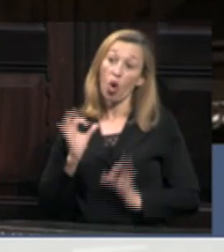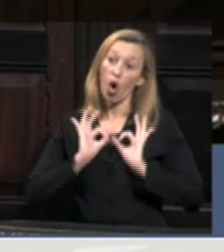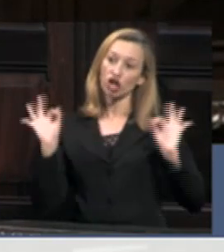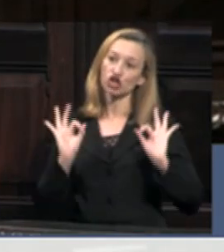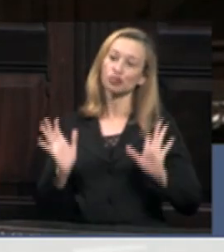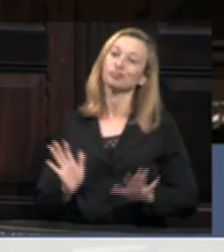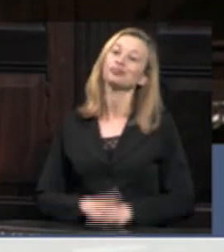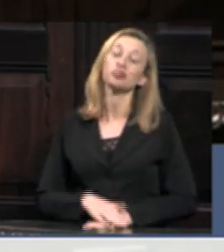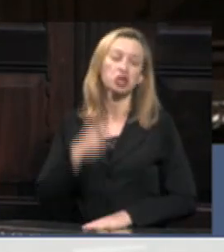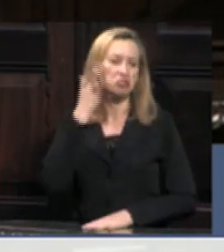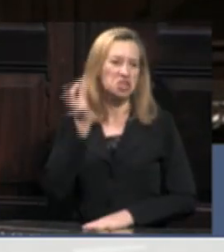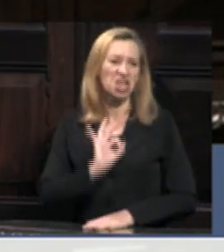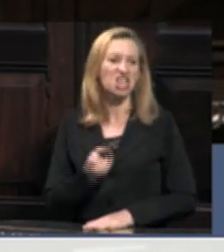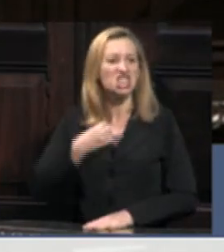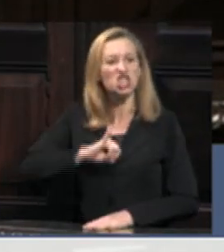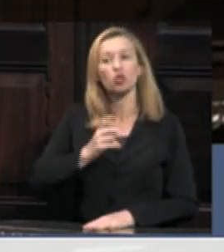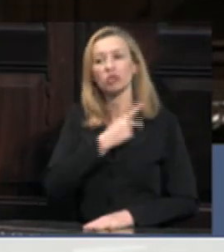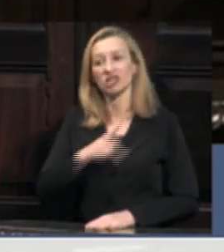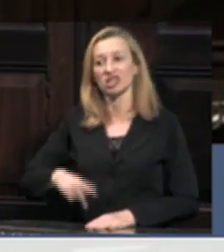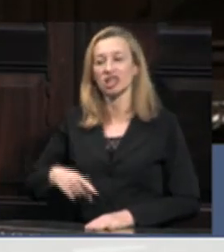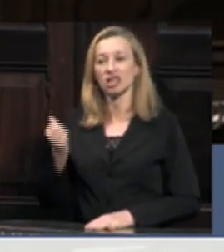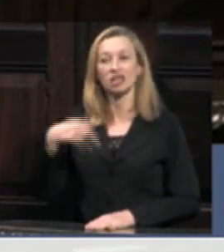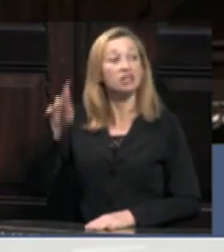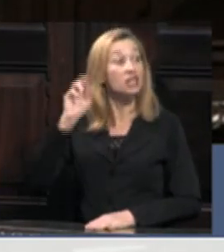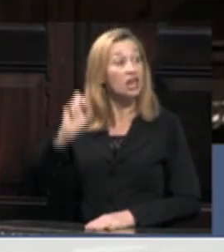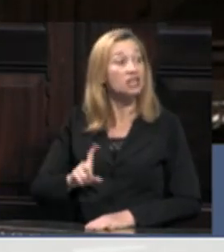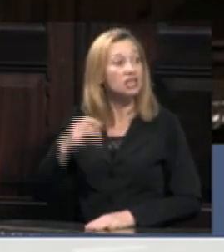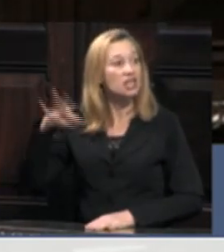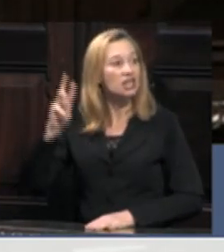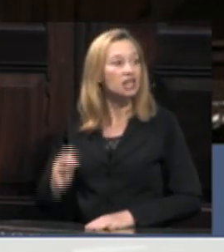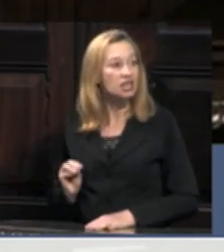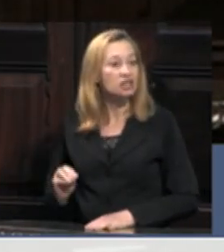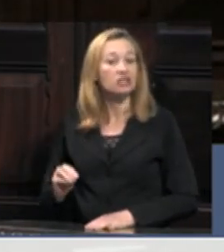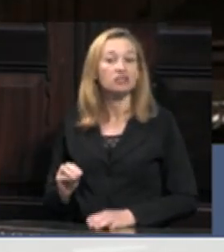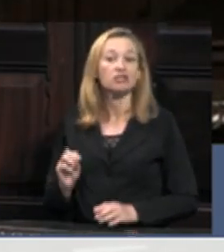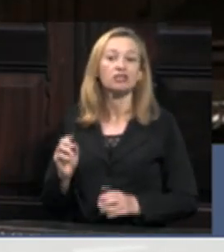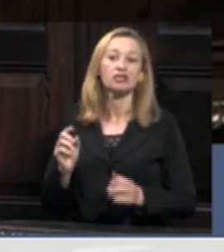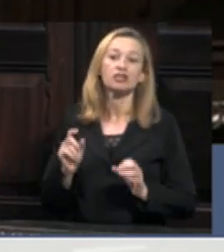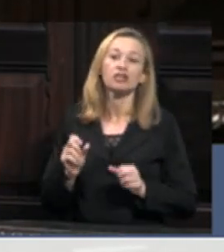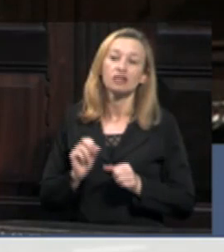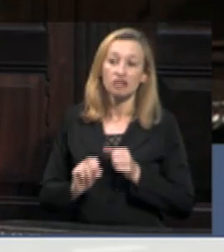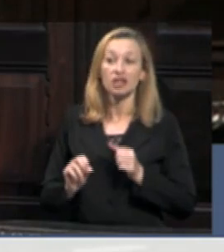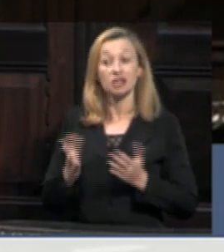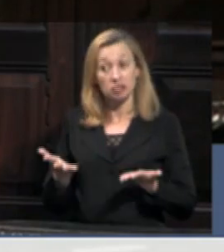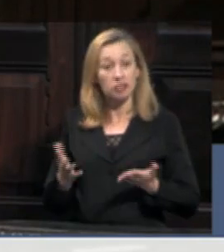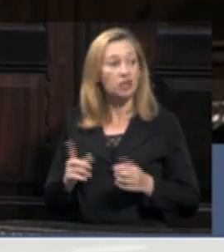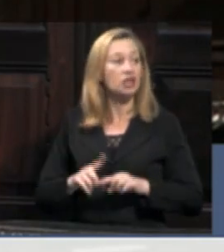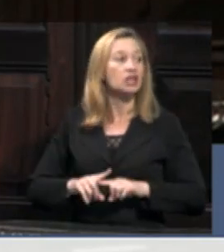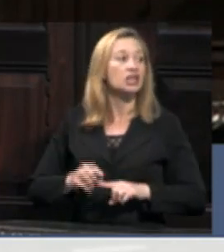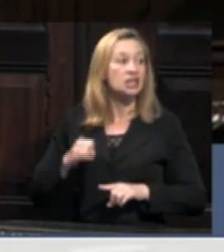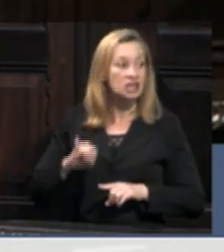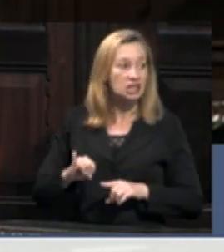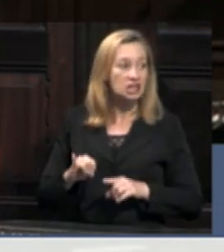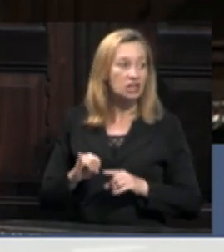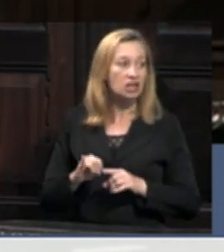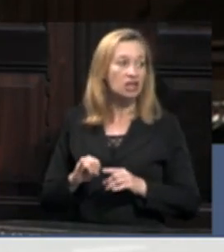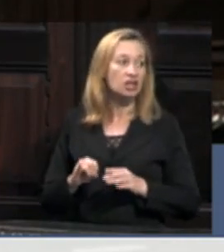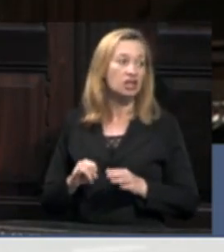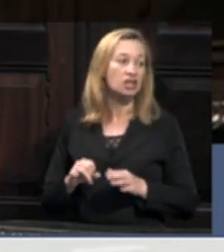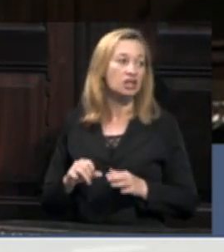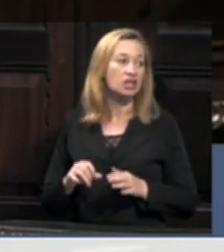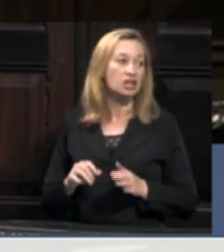o presidente André Siciliano assim o fará. Se fosse na planilha,